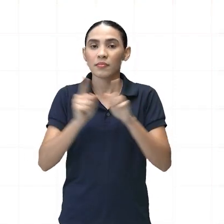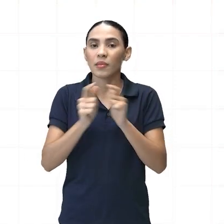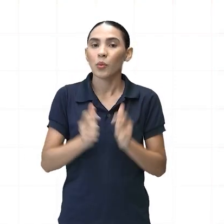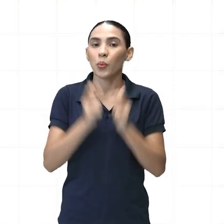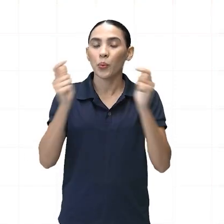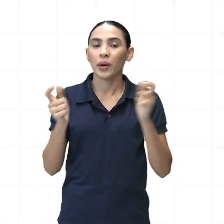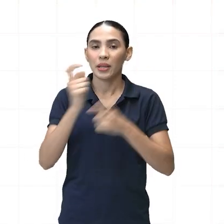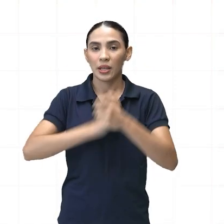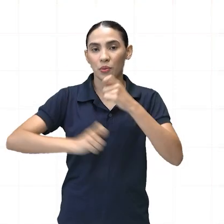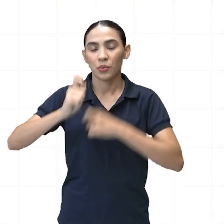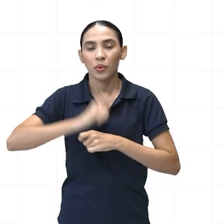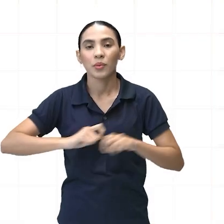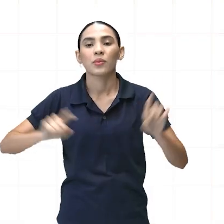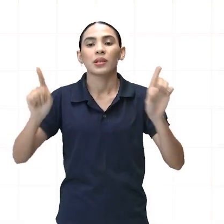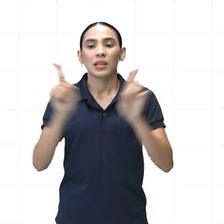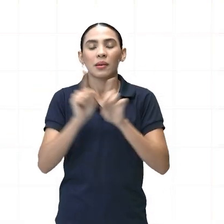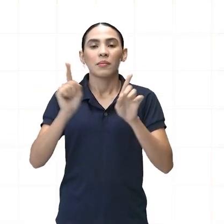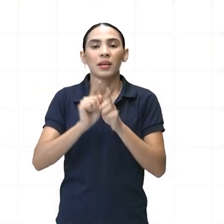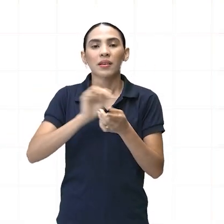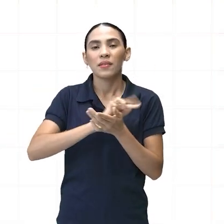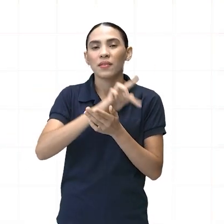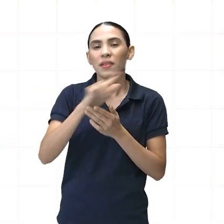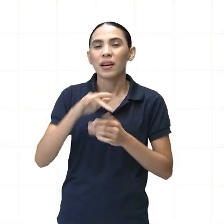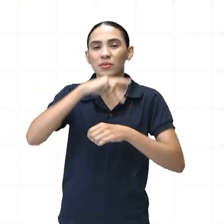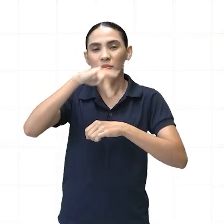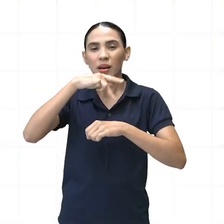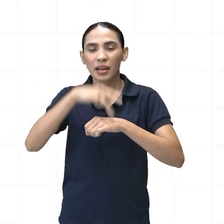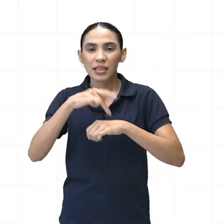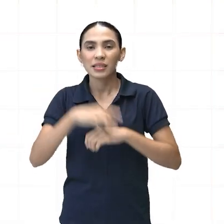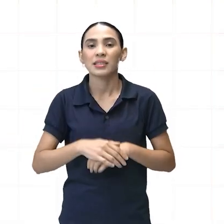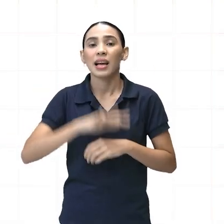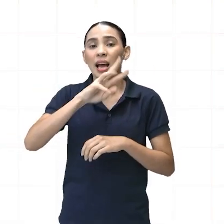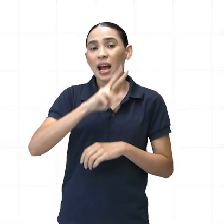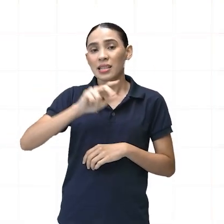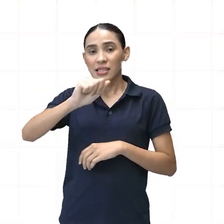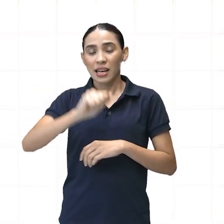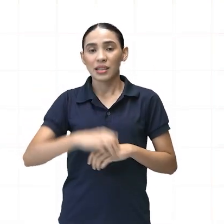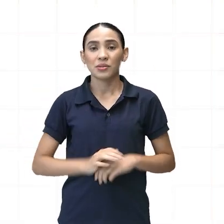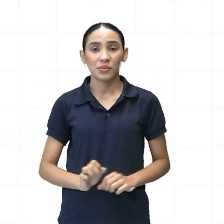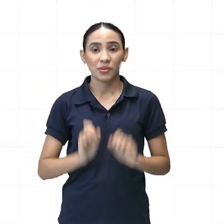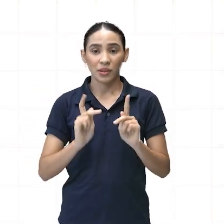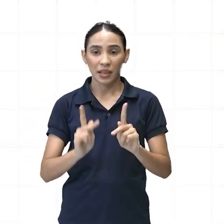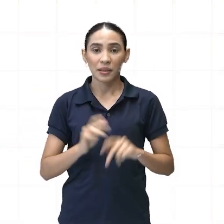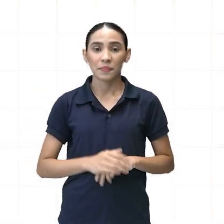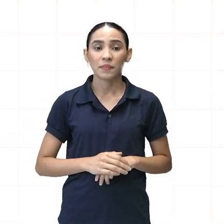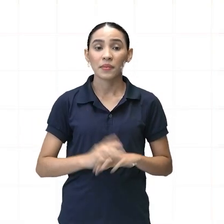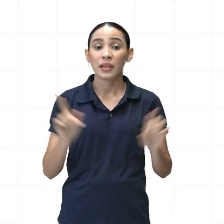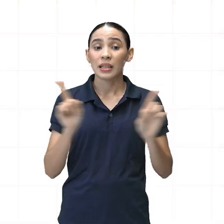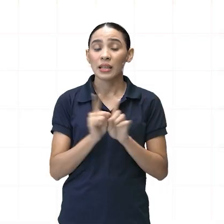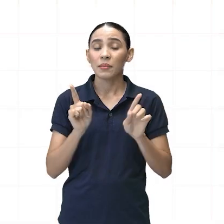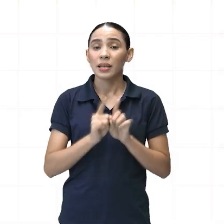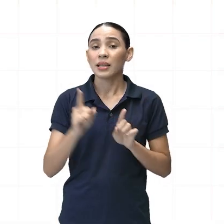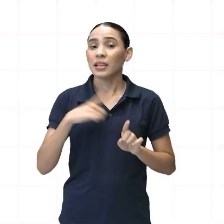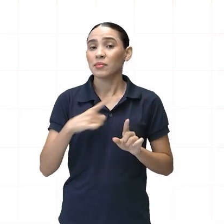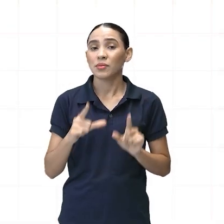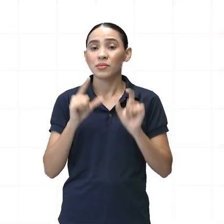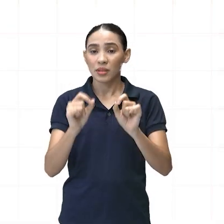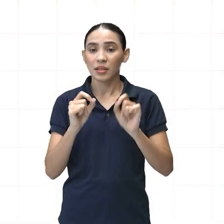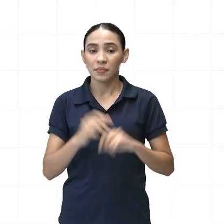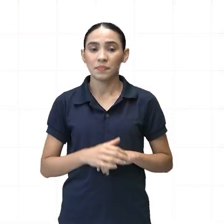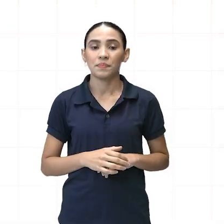crescimento econômico também aí de vários países asiáticos, tá bom? Além da tecnologia